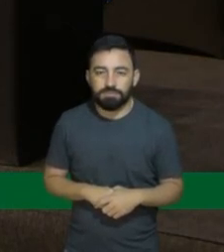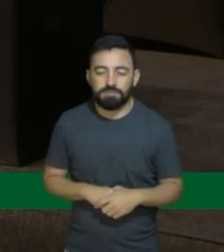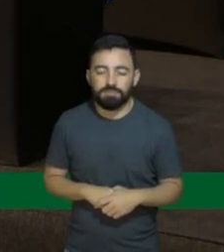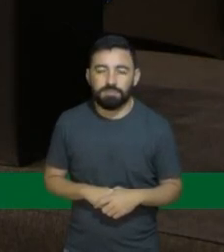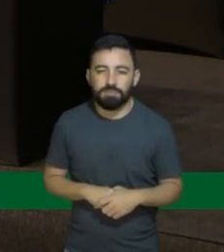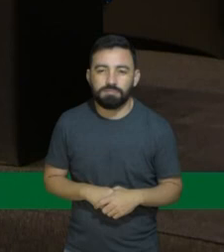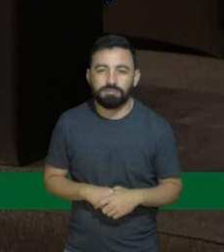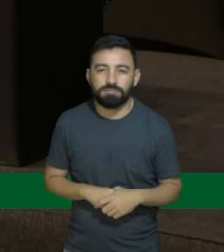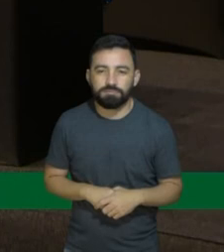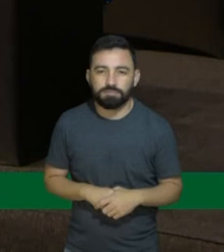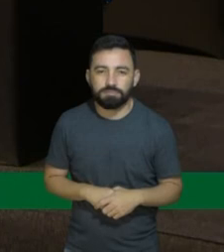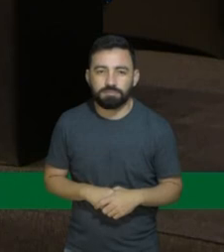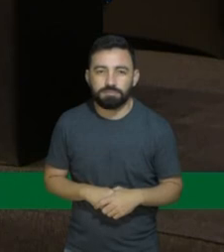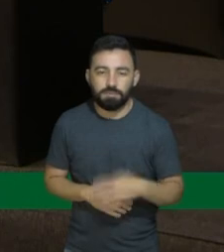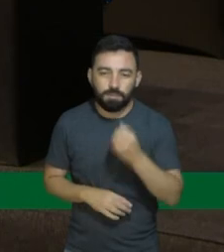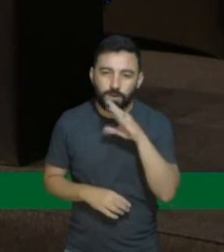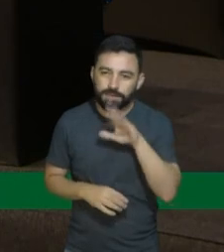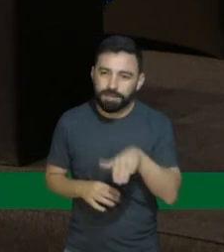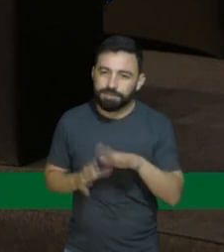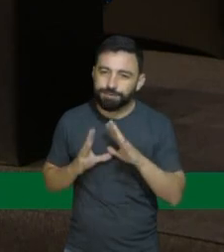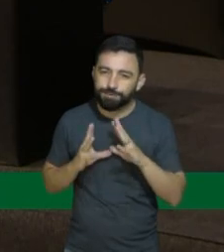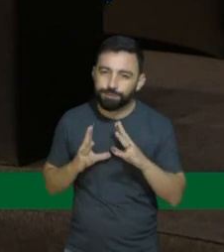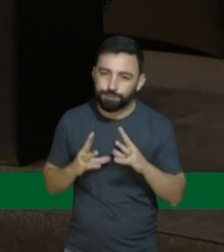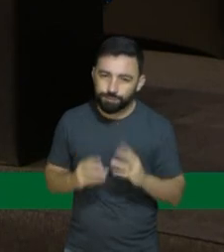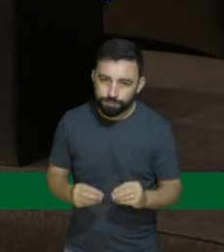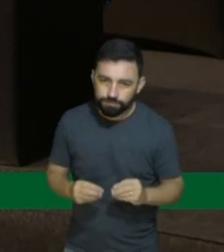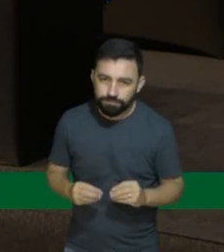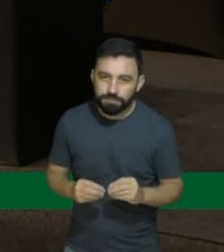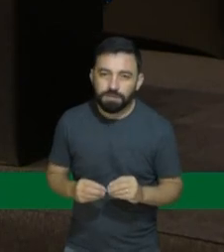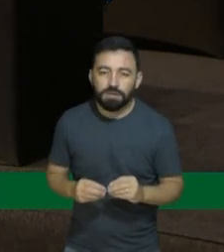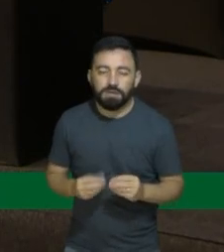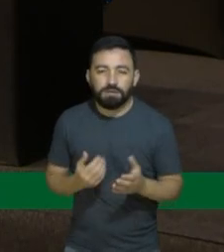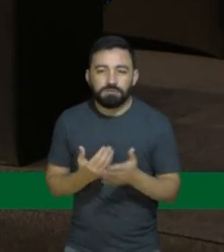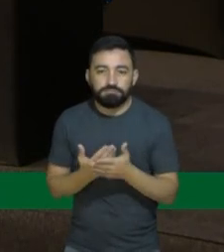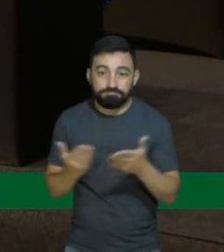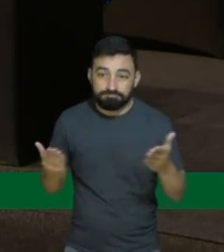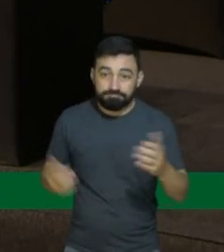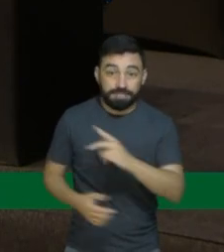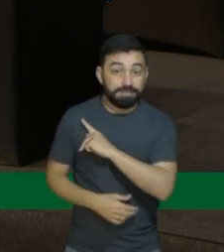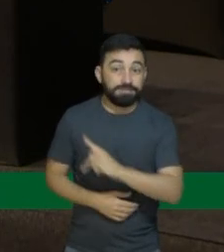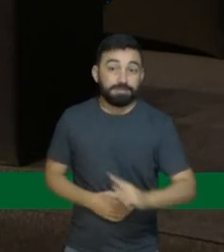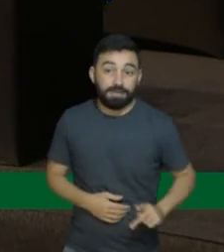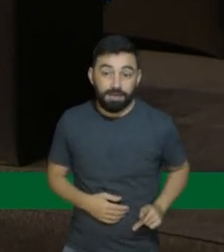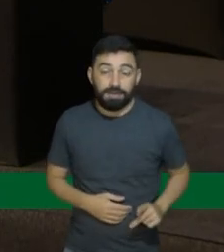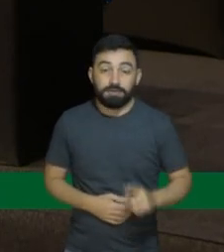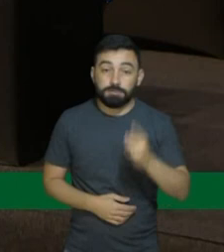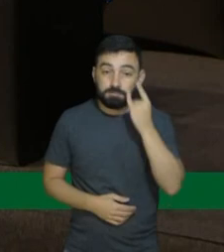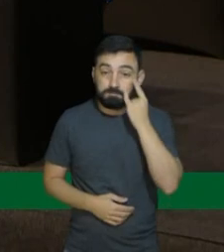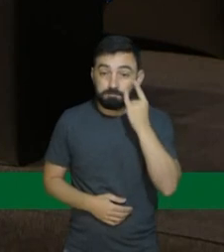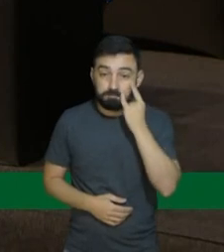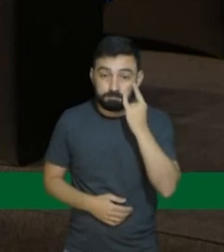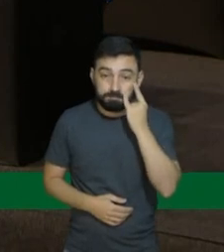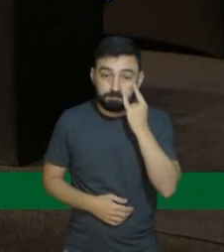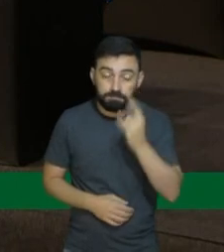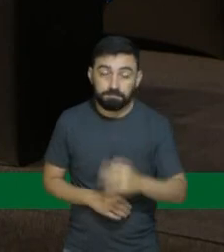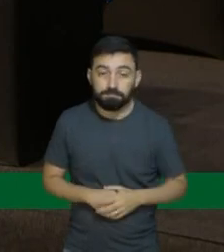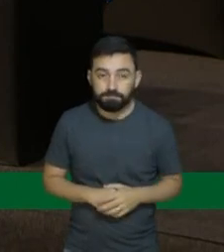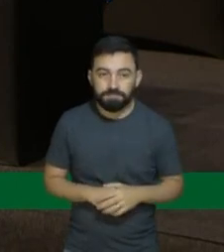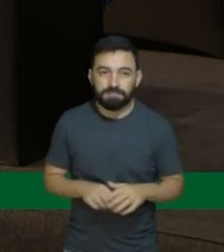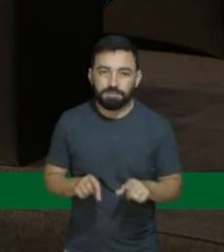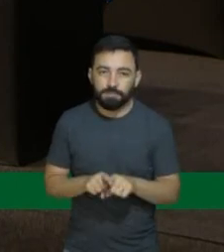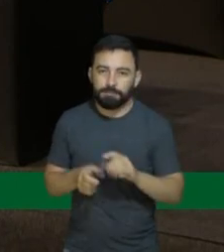favor Boa tarde a todos boa tarde ao excelentíssimo presidente Mauro de Nadal eh ao